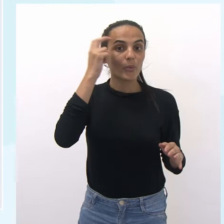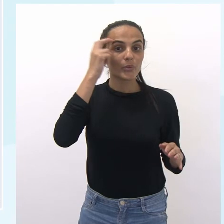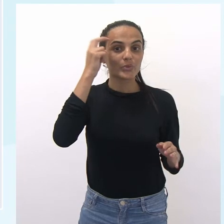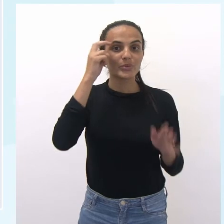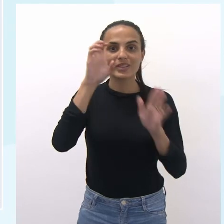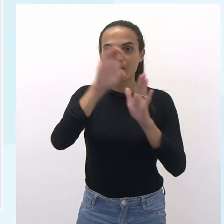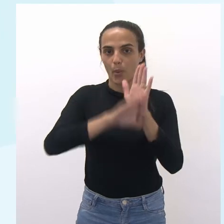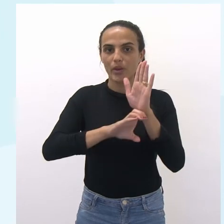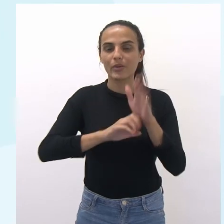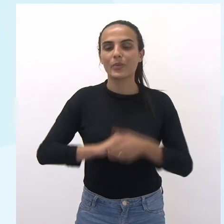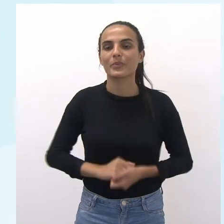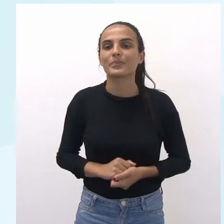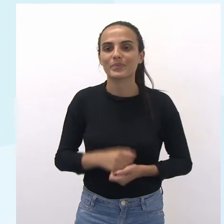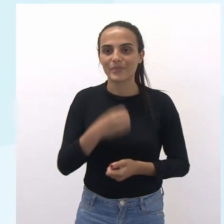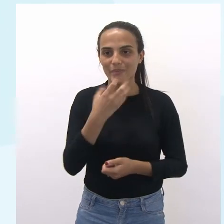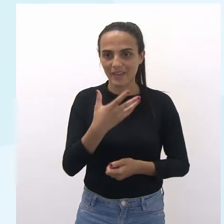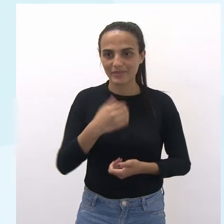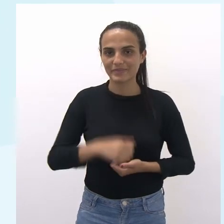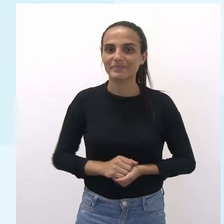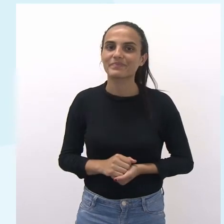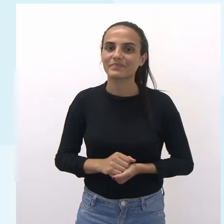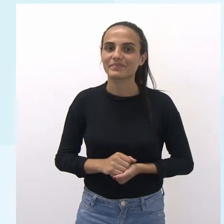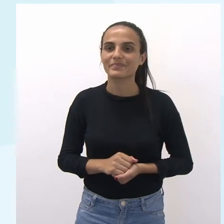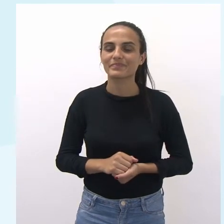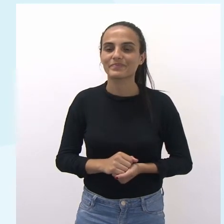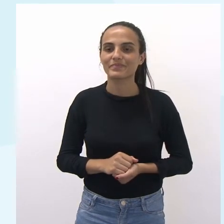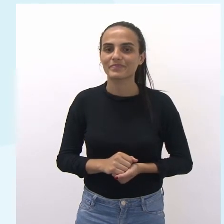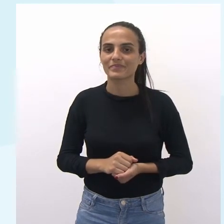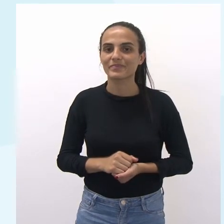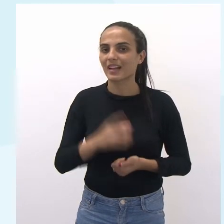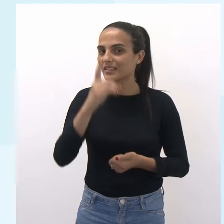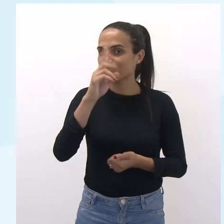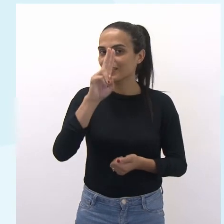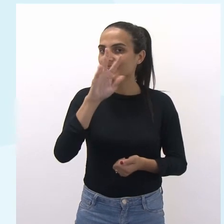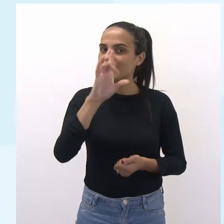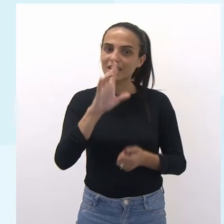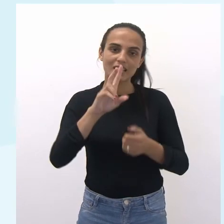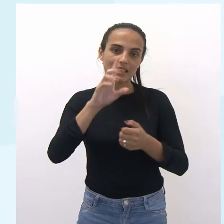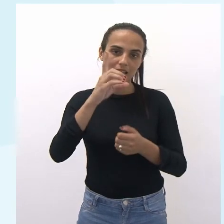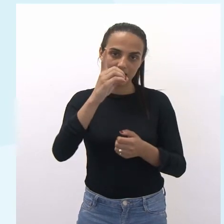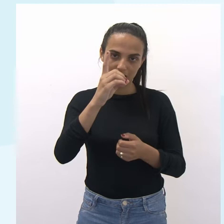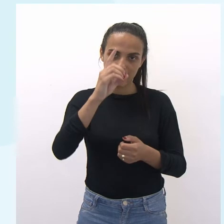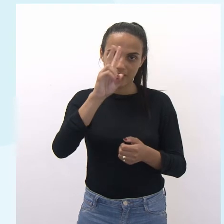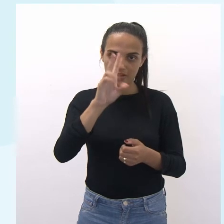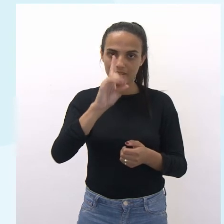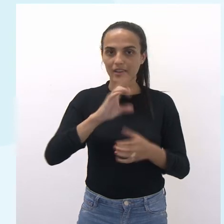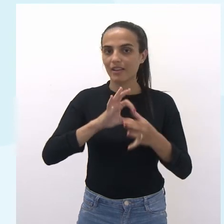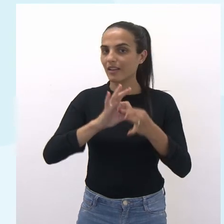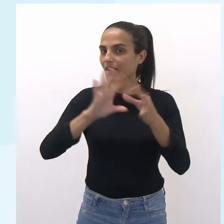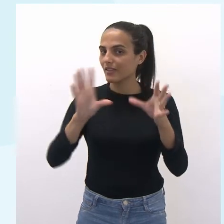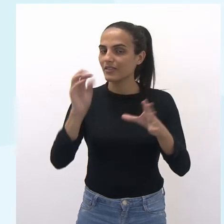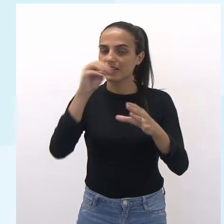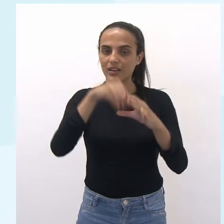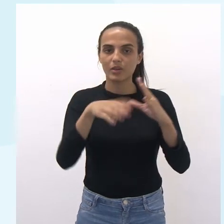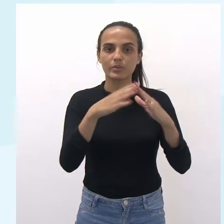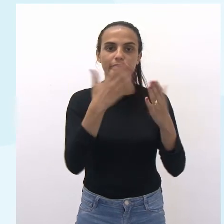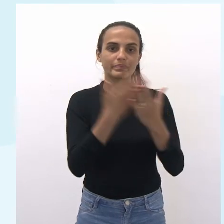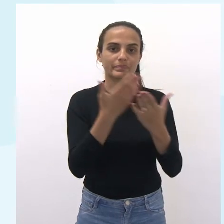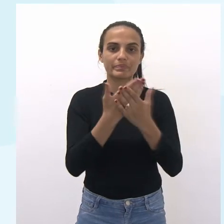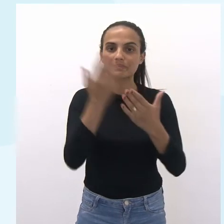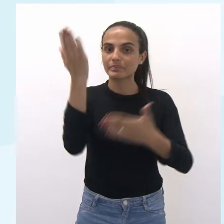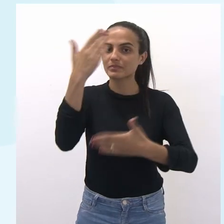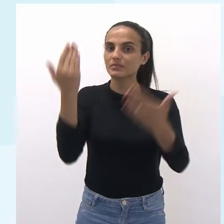Currículo. Tudo bem? Cinema vai à escola, enfim, vários DVDs disponibilizados para as escolas. Próximo slide.